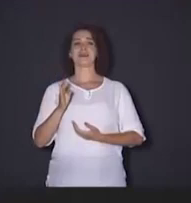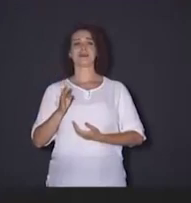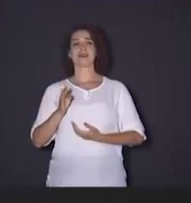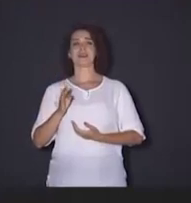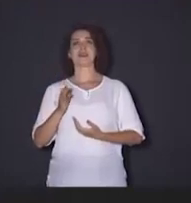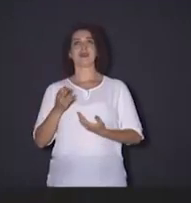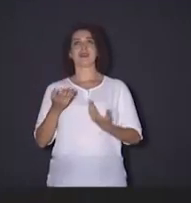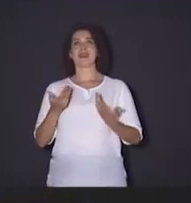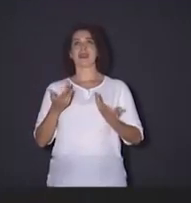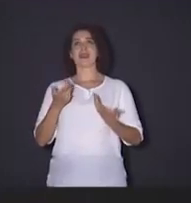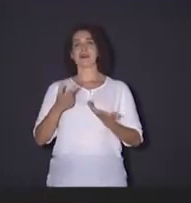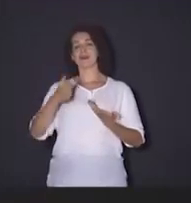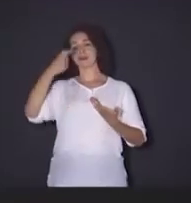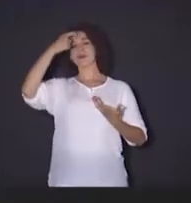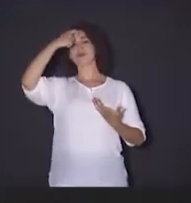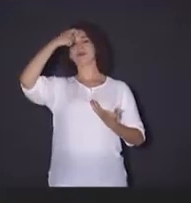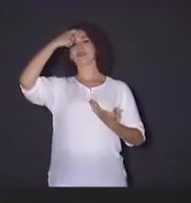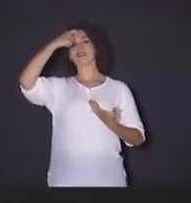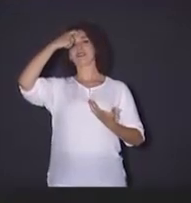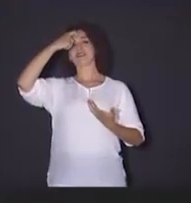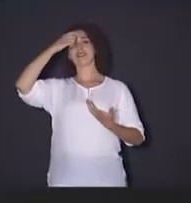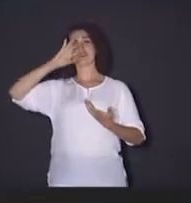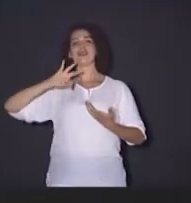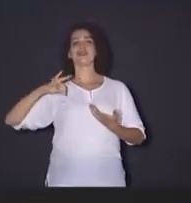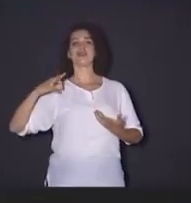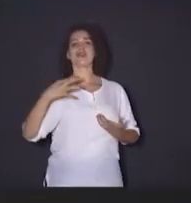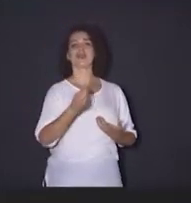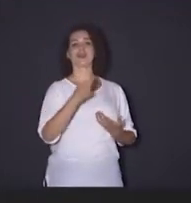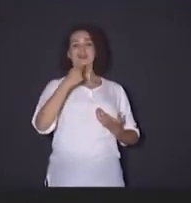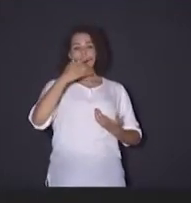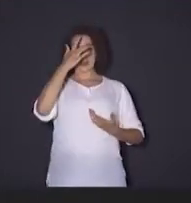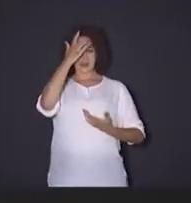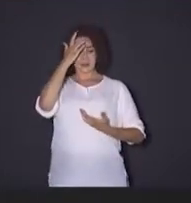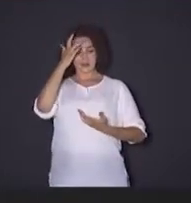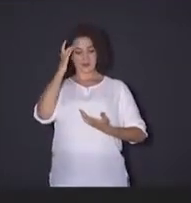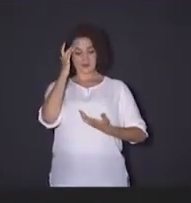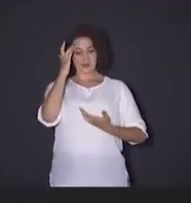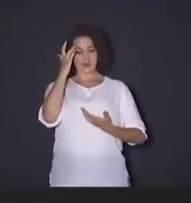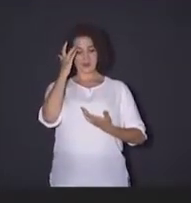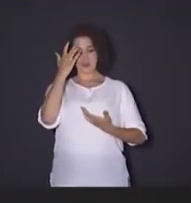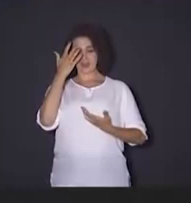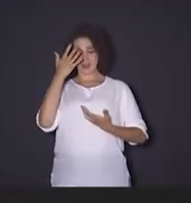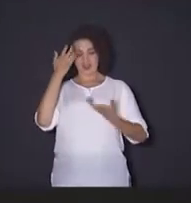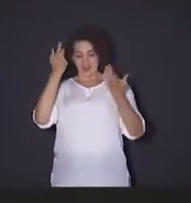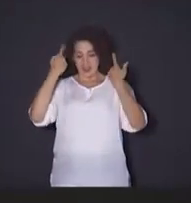para a consciência do todo, do indivíduo como um todo.